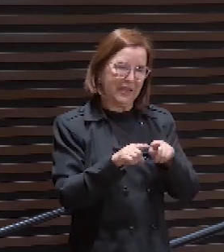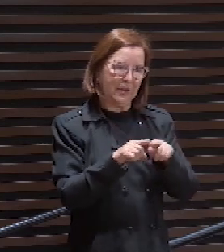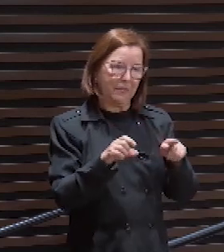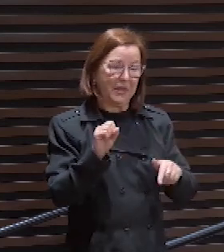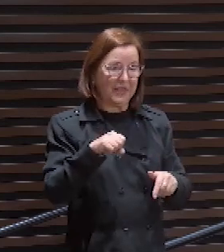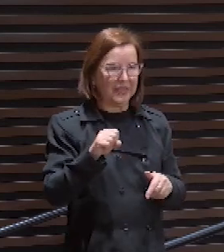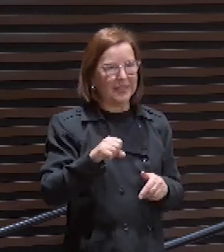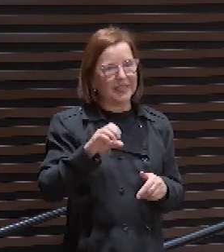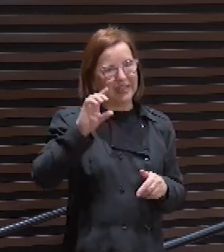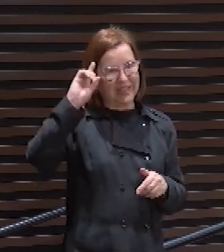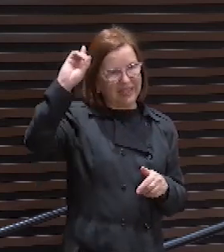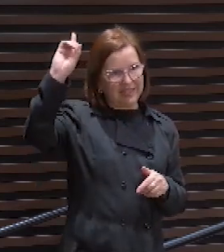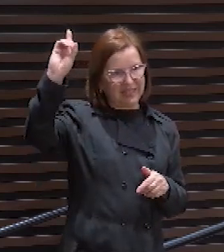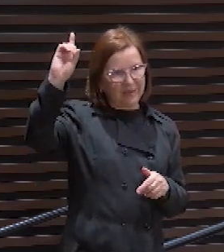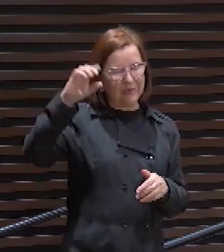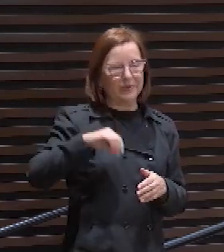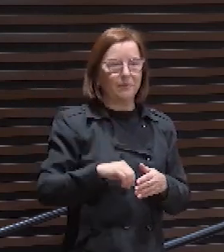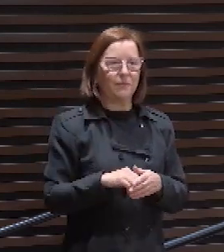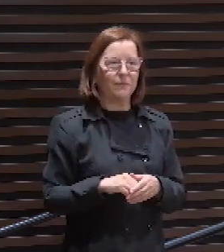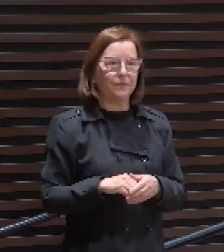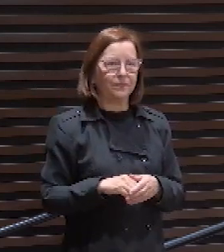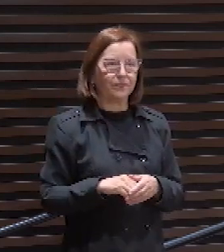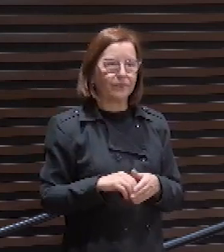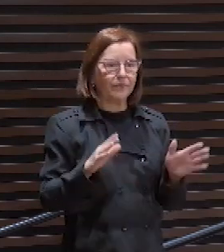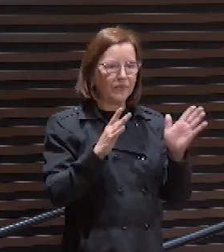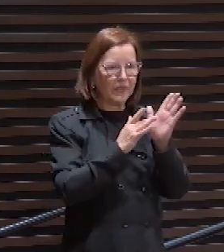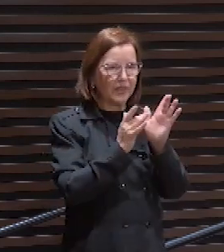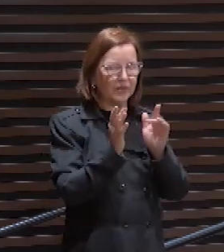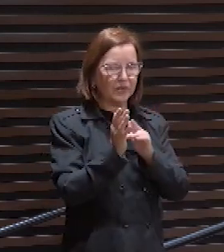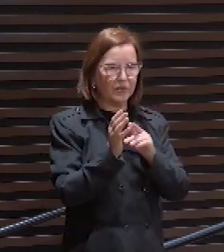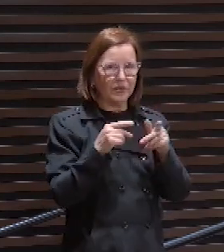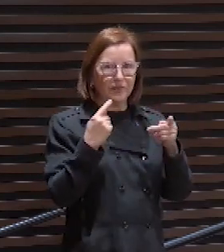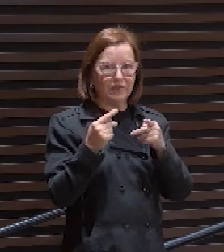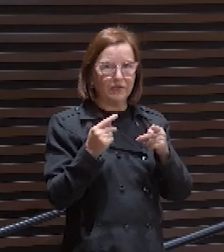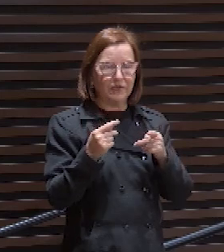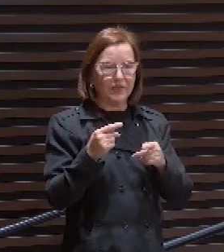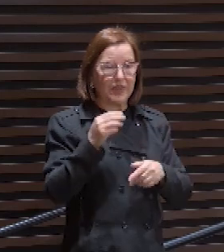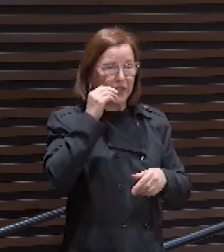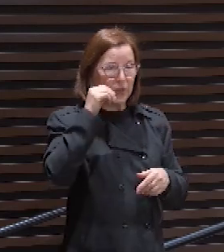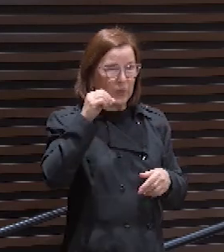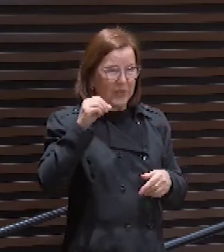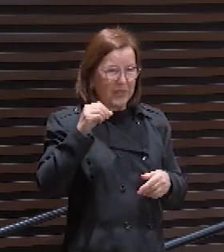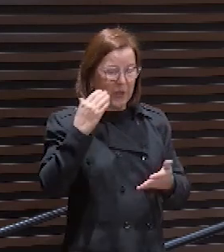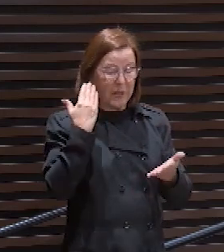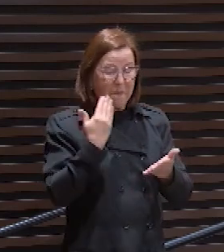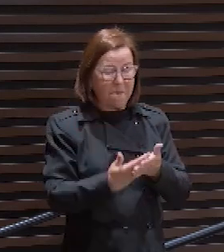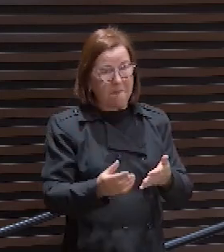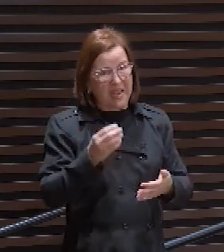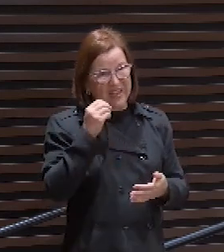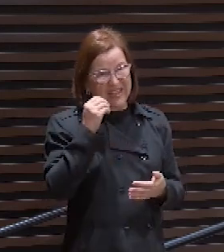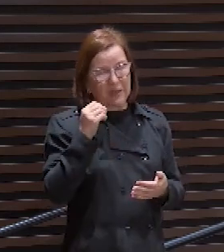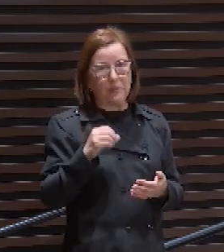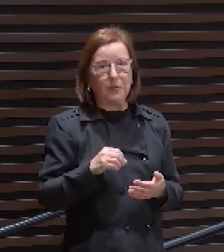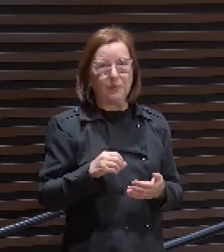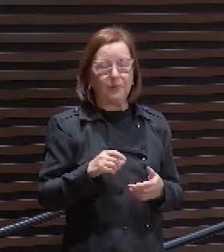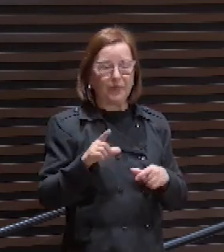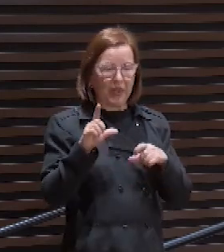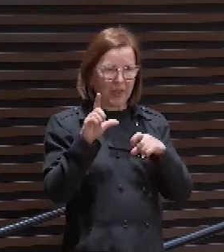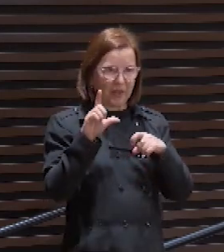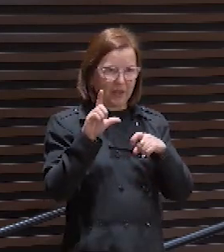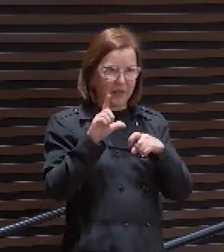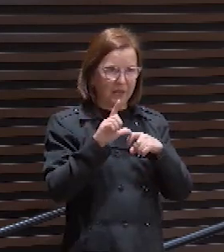Jesus, então, conclui esse ensino com uma advertência sobre o sal que perde seu sabor. Em Lucas capítulo 14, do